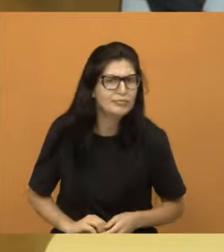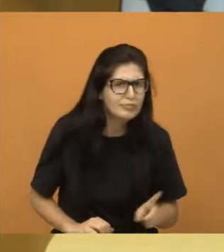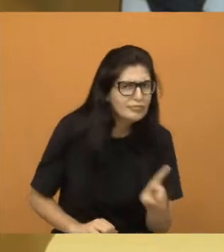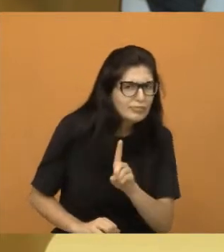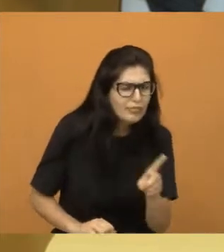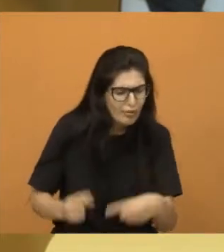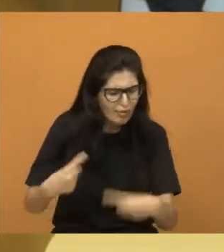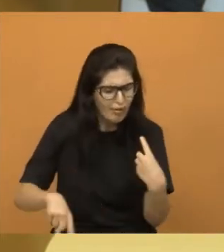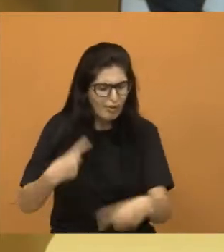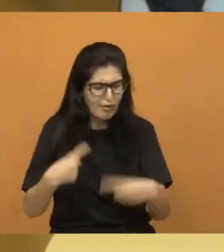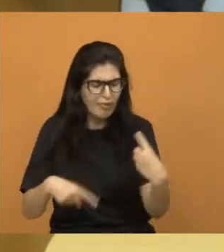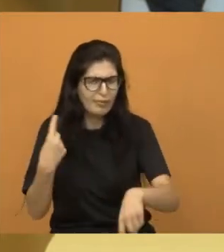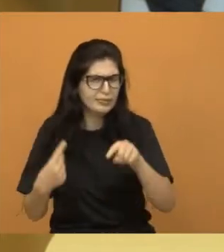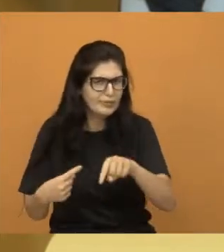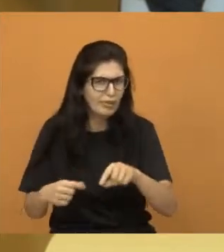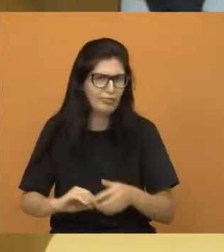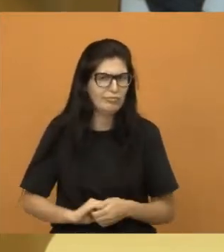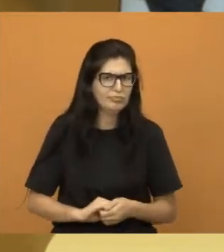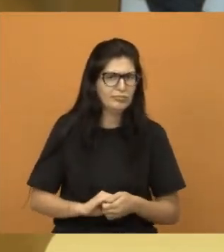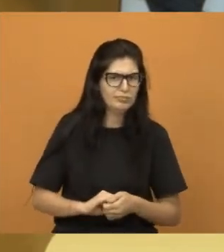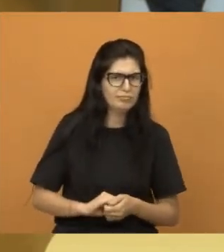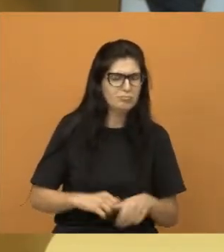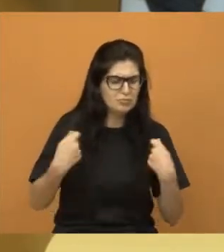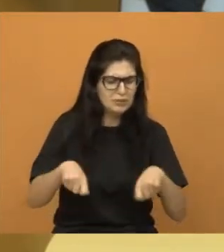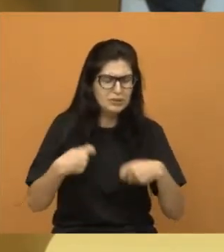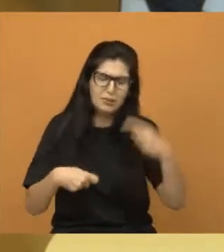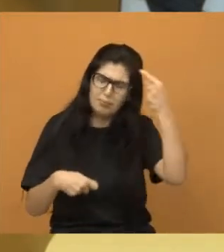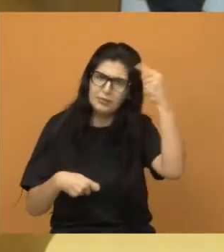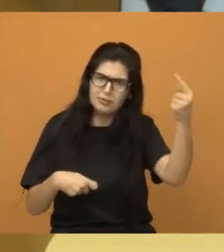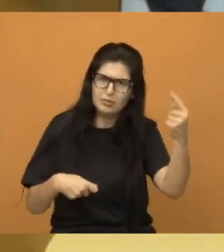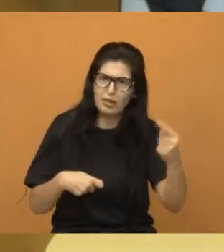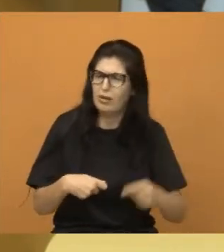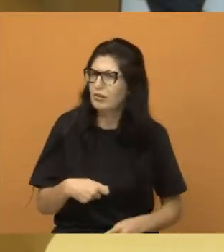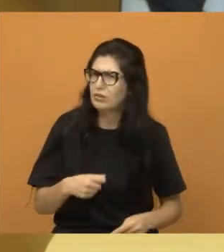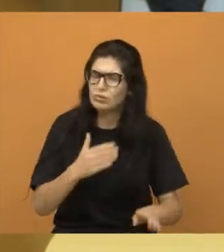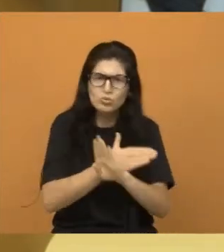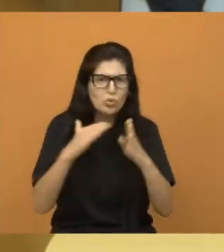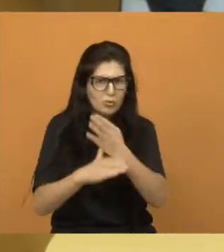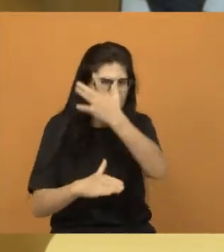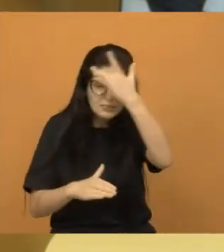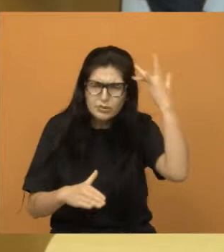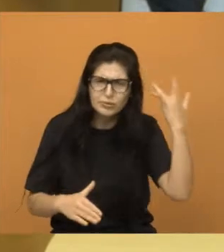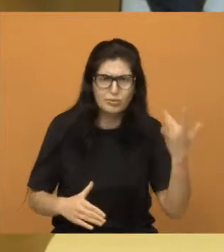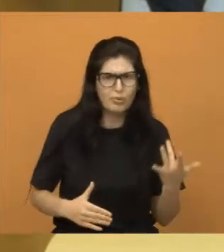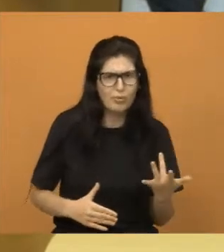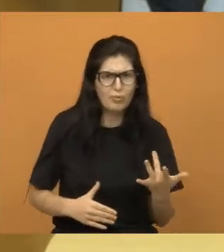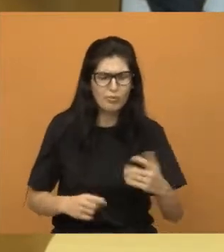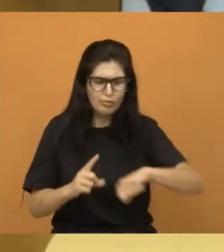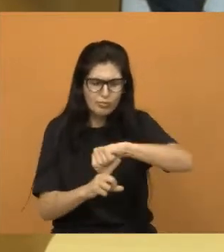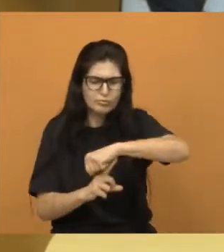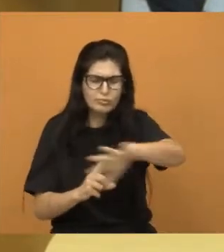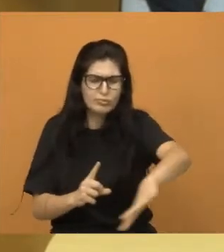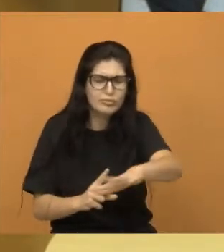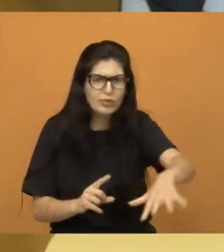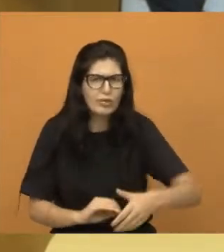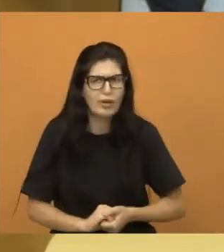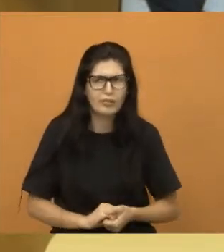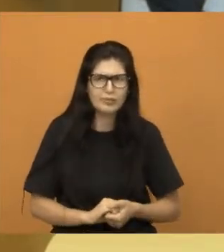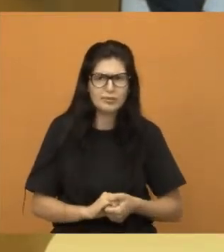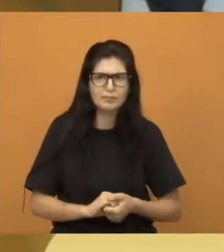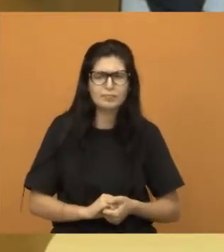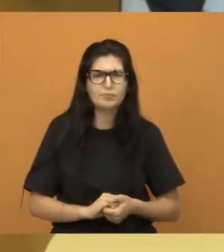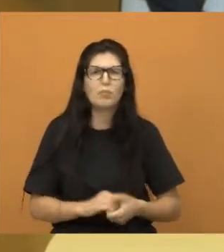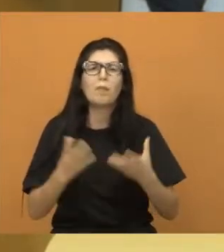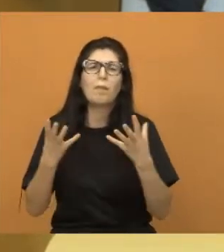está enfrentando agora, que não foi criado por ela e nem por nós, foi criado lá atrás. Por quê? Pela conivência de muitos que passaram